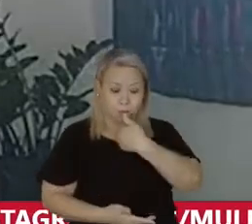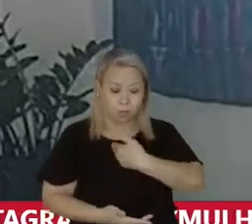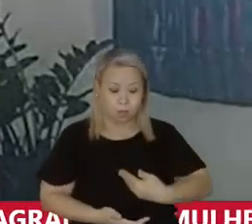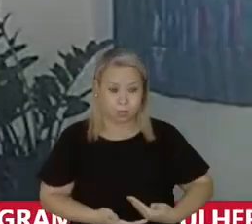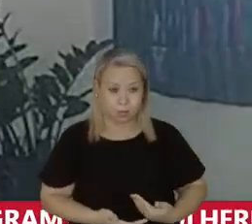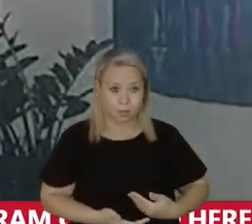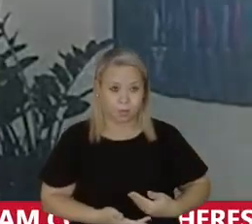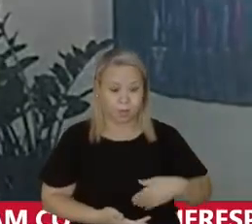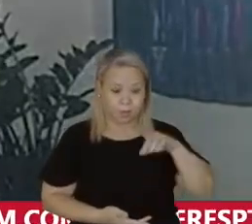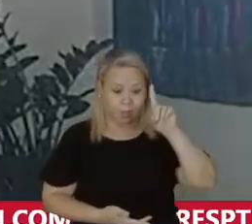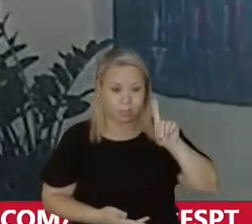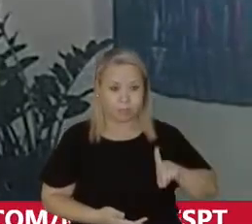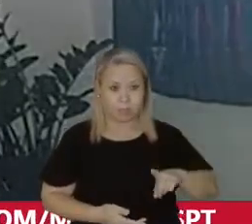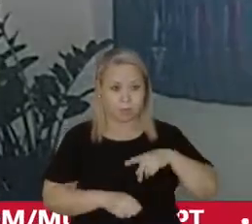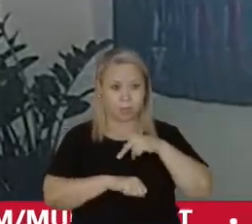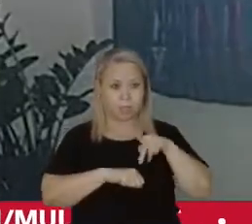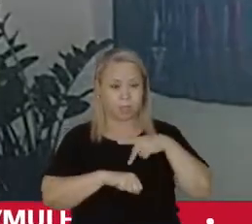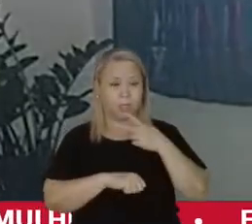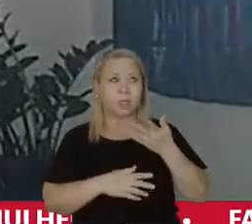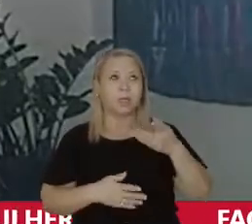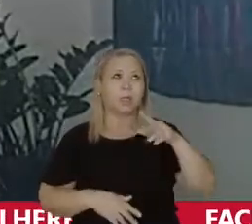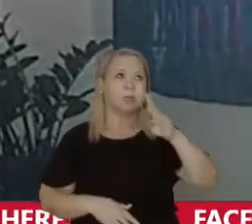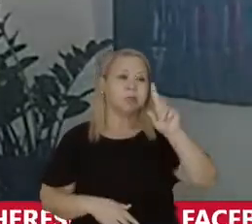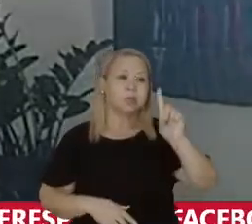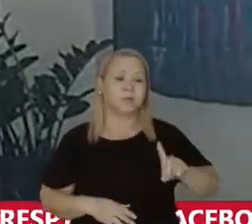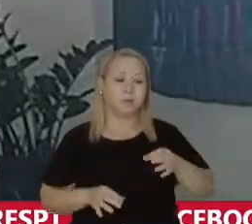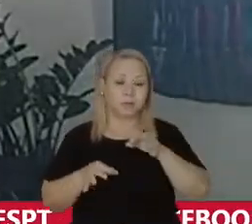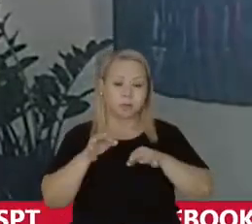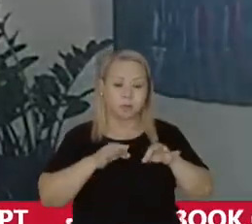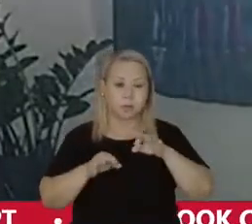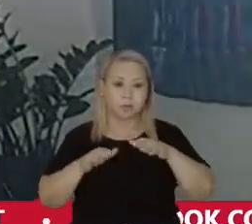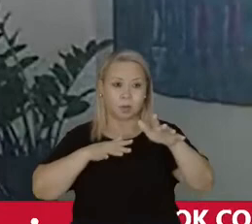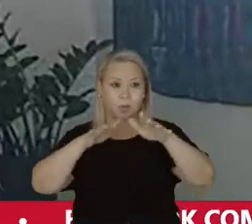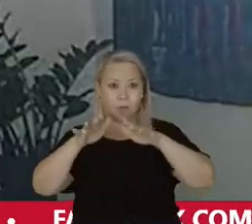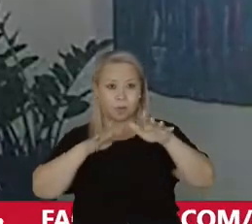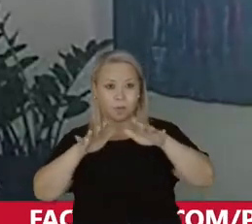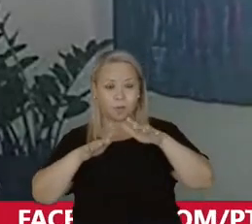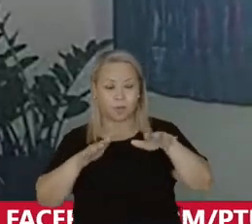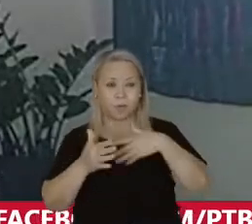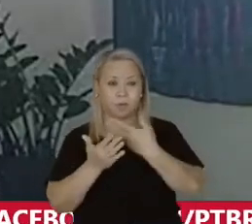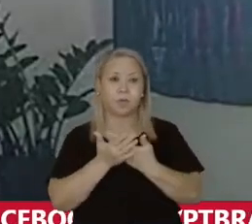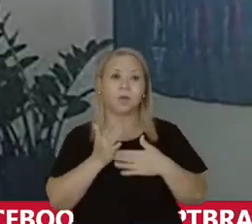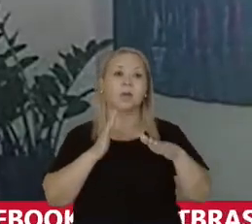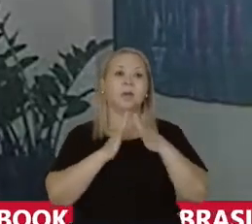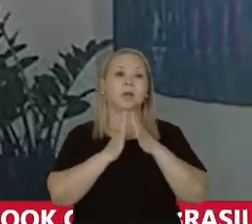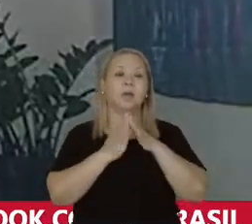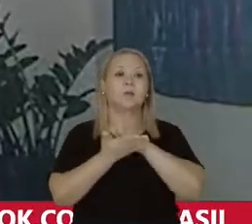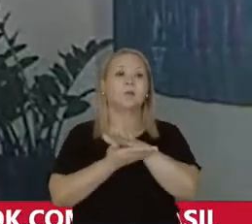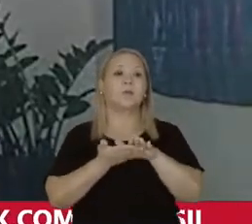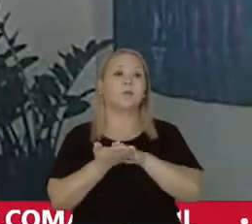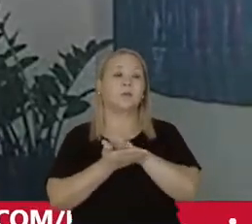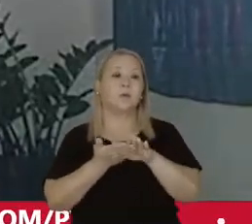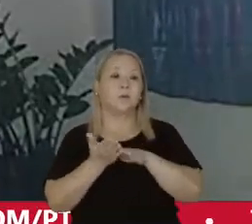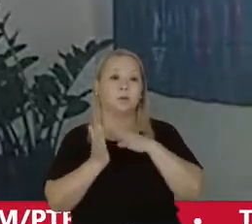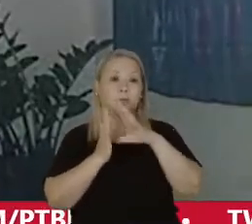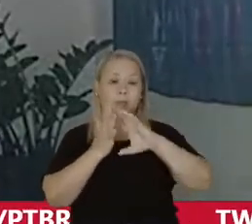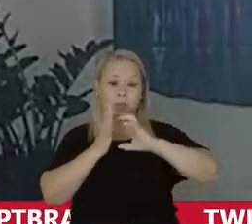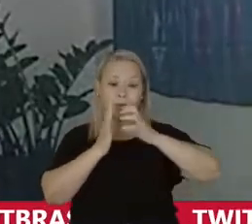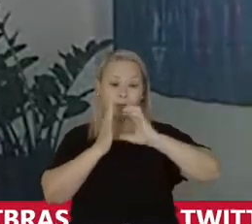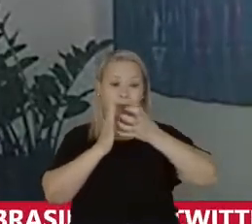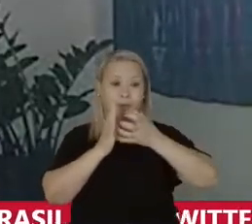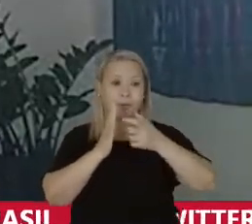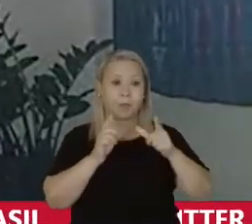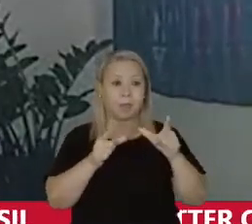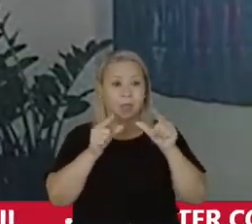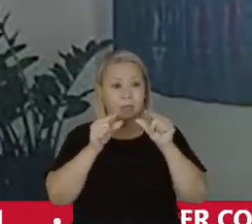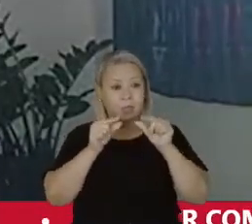e da extrema-direita, que vem se organizando em torno de movimentos como Escola Sem Partido, é de regredir